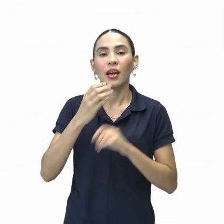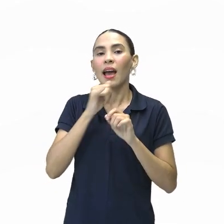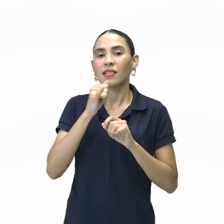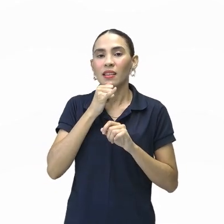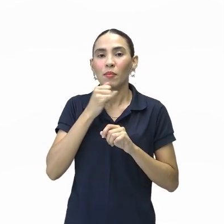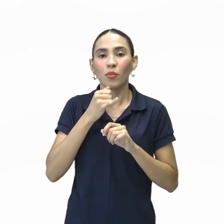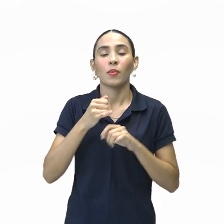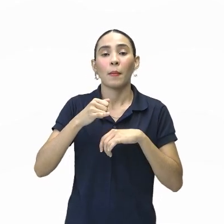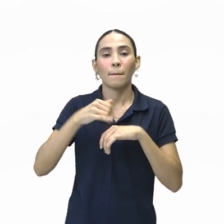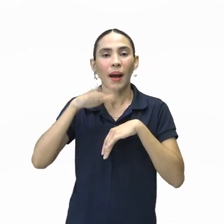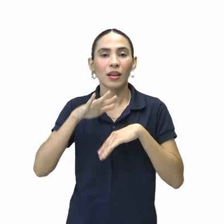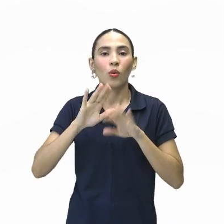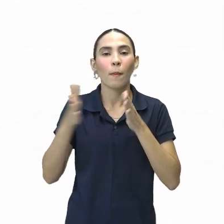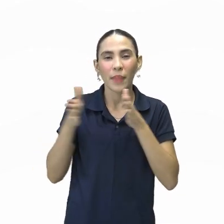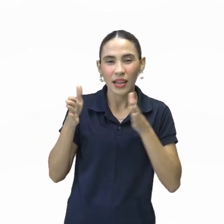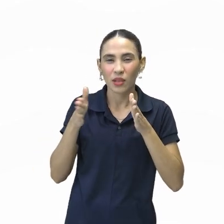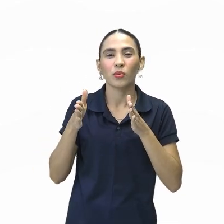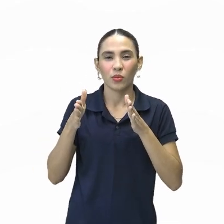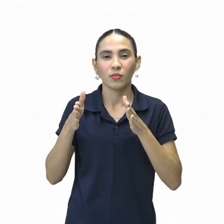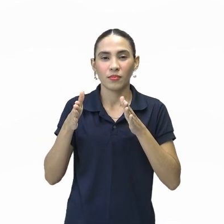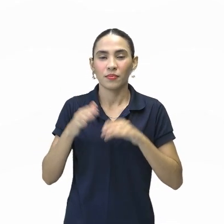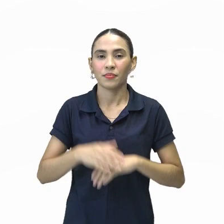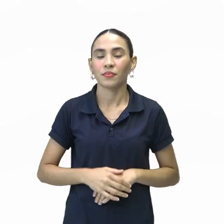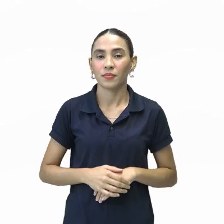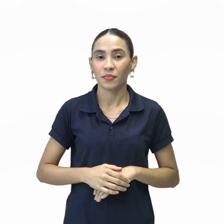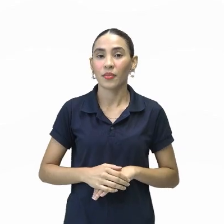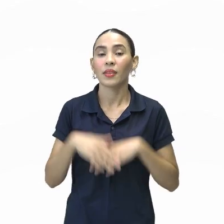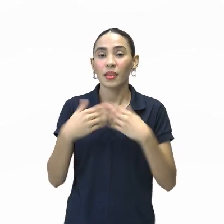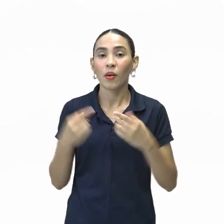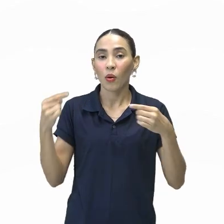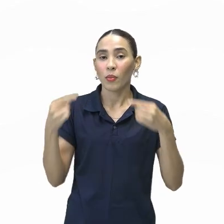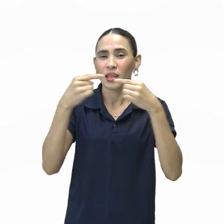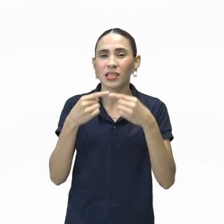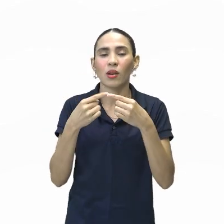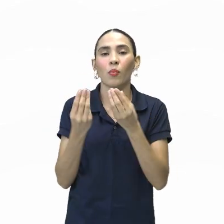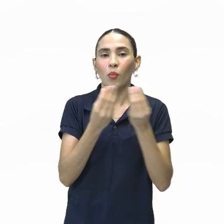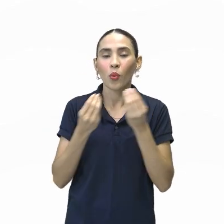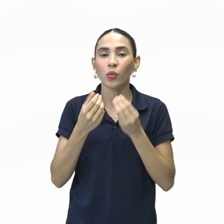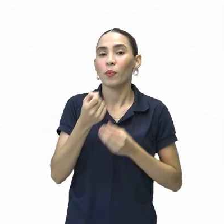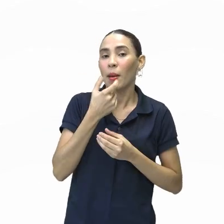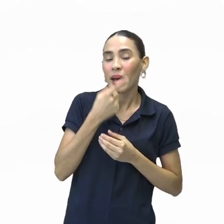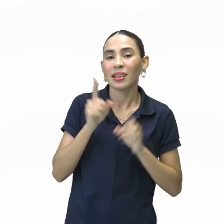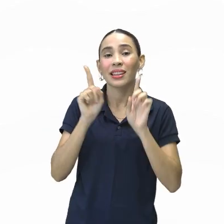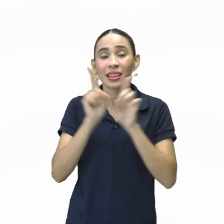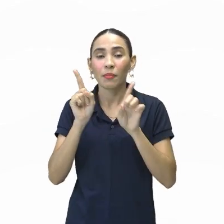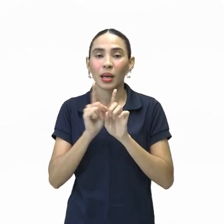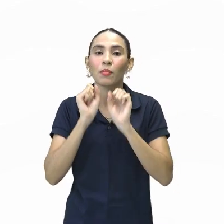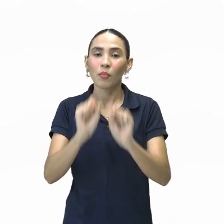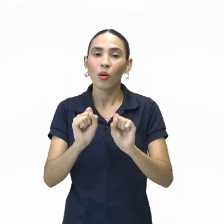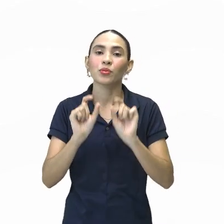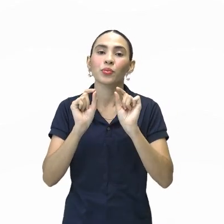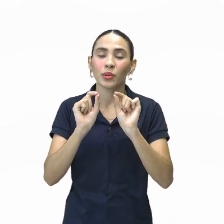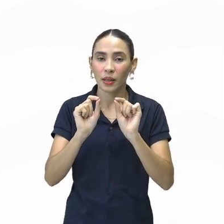tempo prolongado, mais do que o necessário. A combinação de muitos medicamentos também pode ser um fator, ao